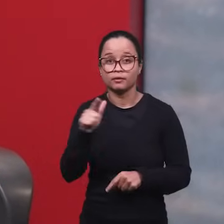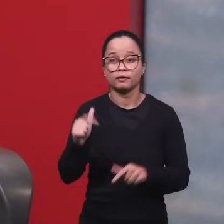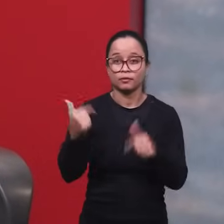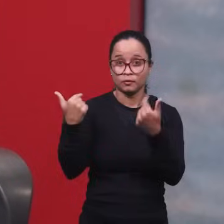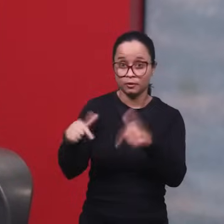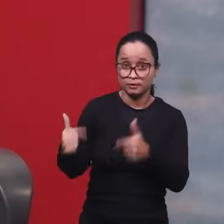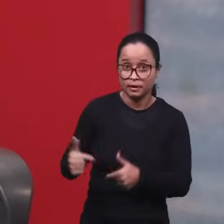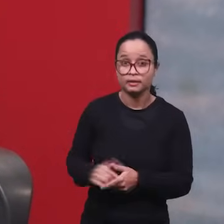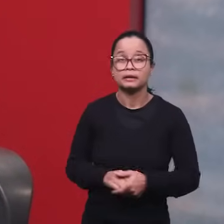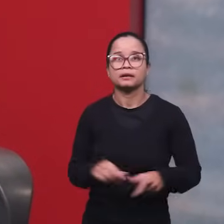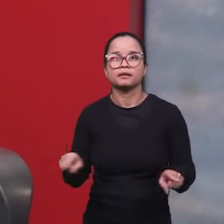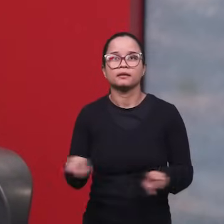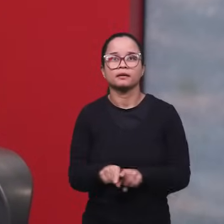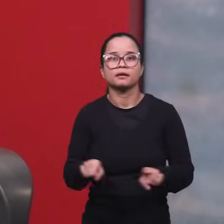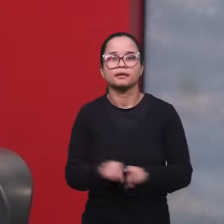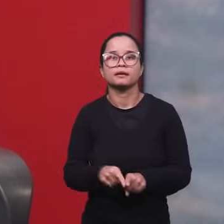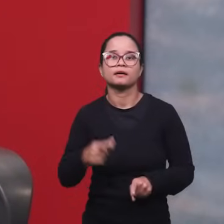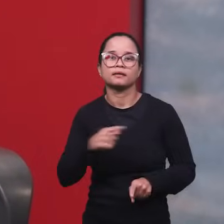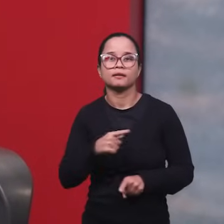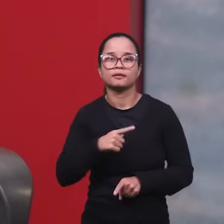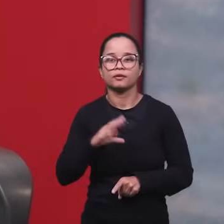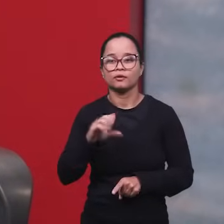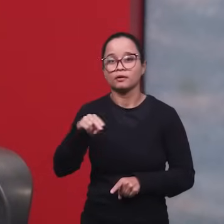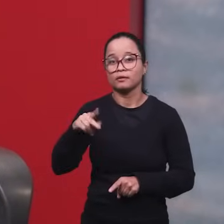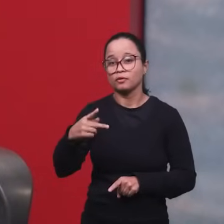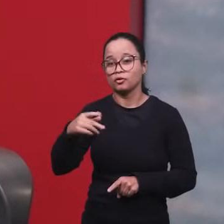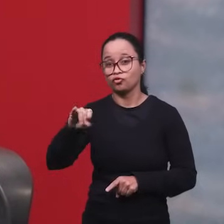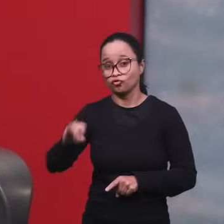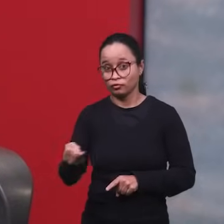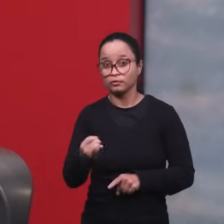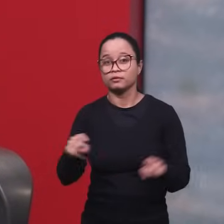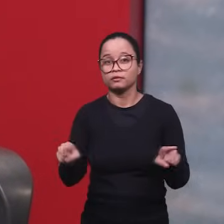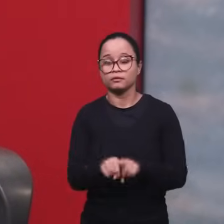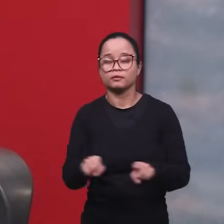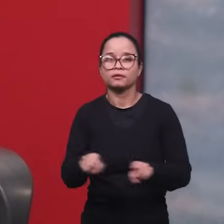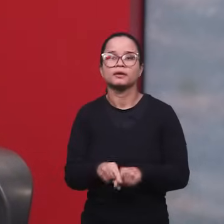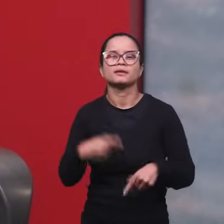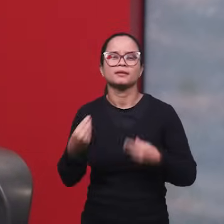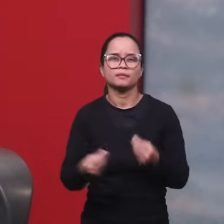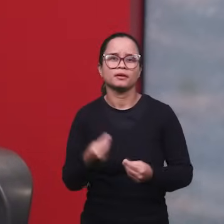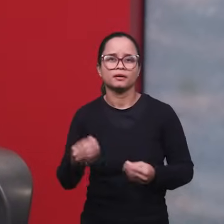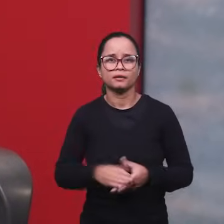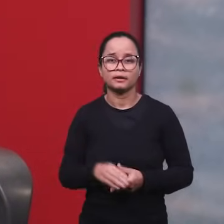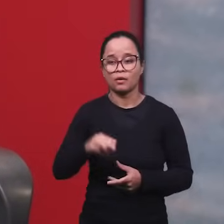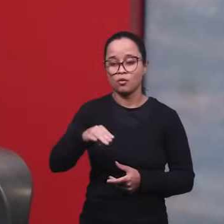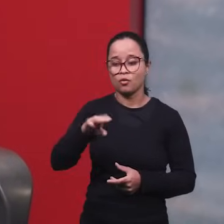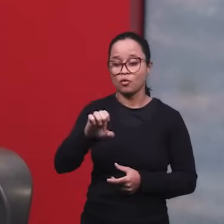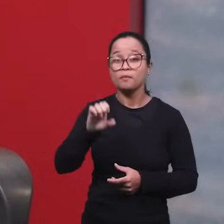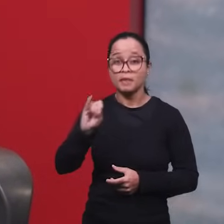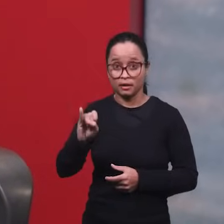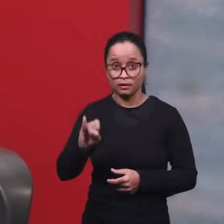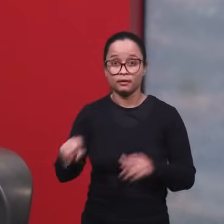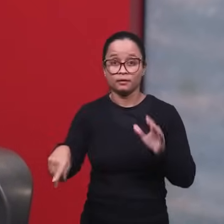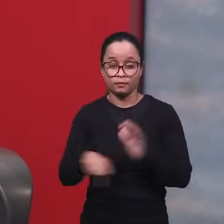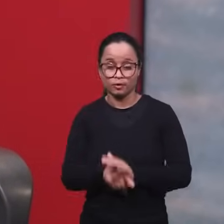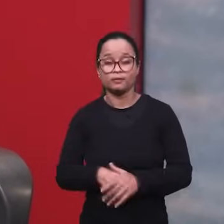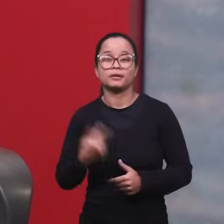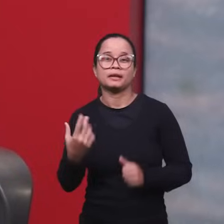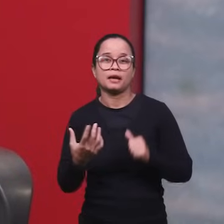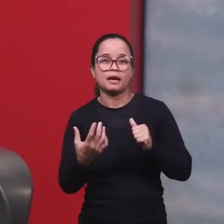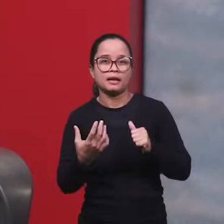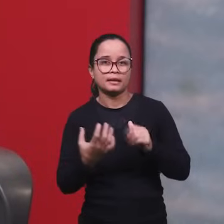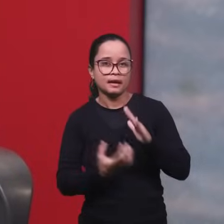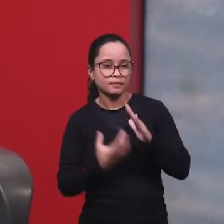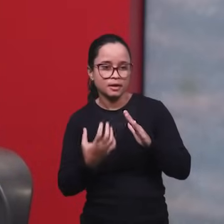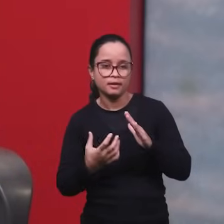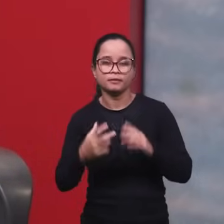vão para o mercado de trabalho e precisam de um CNPJ, então tem a opção também de ser microempreendedor individual, que é o MEI. Então você